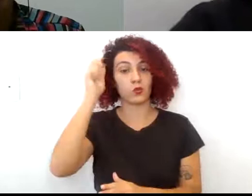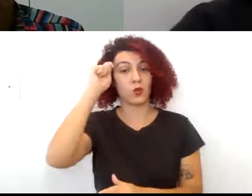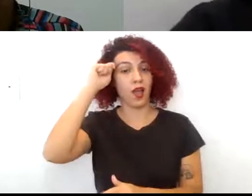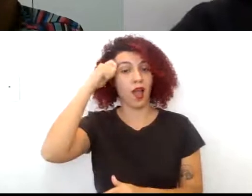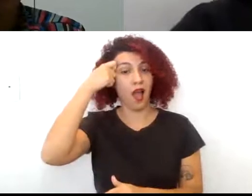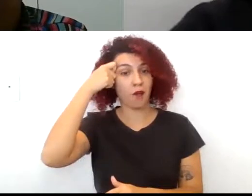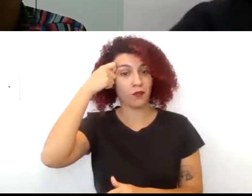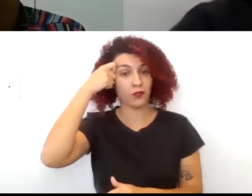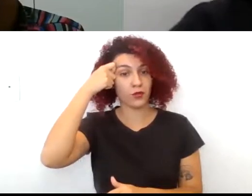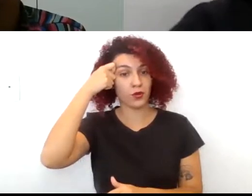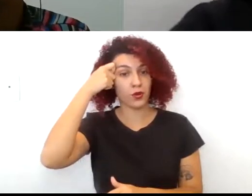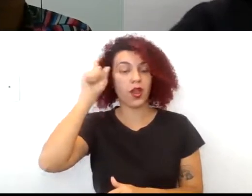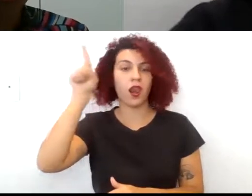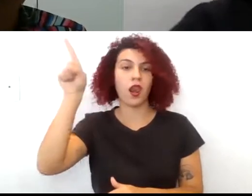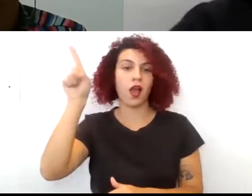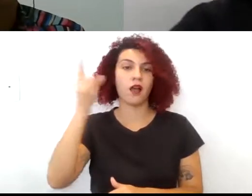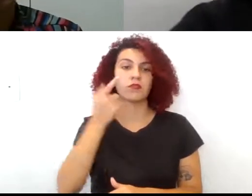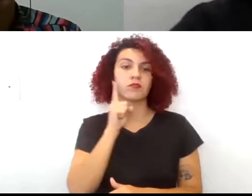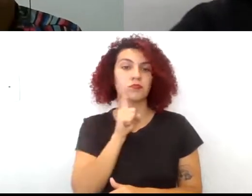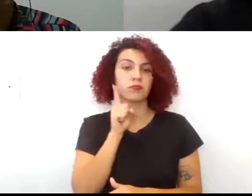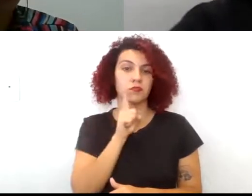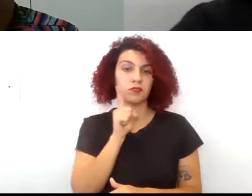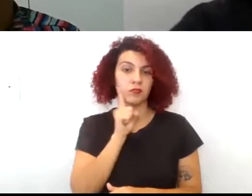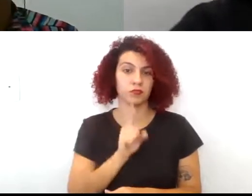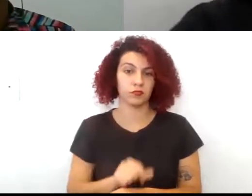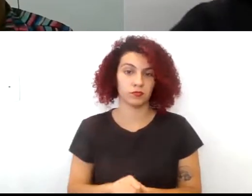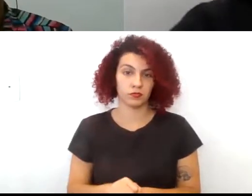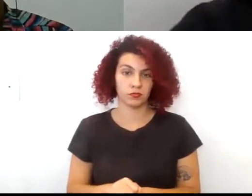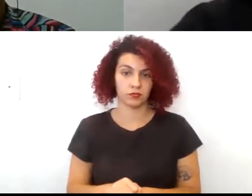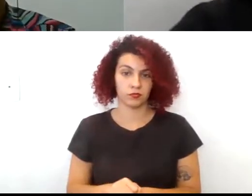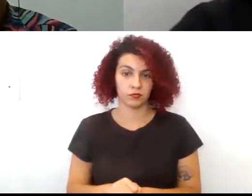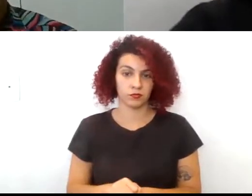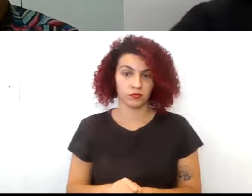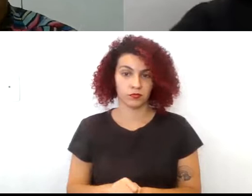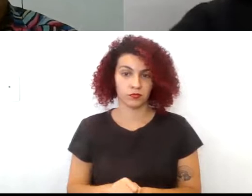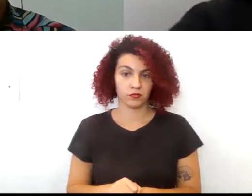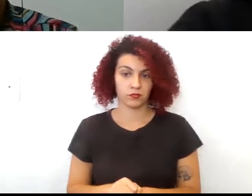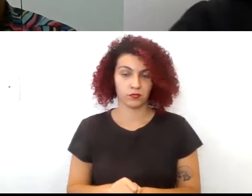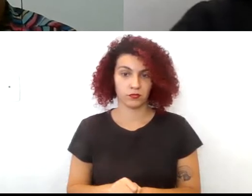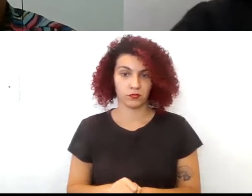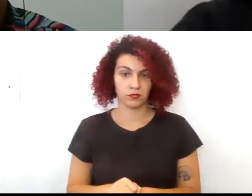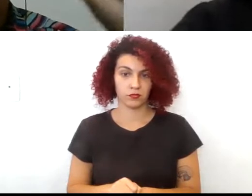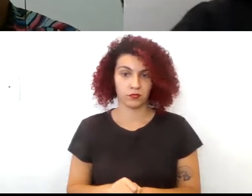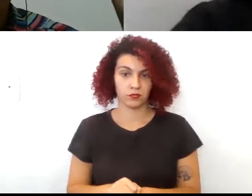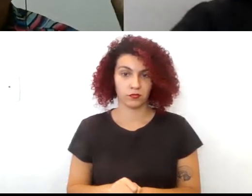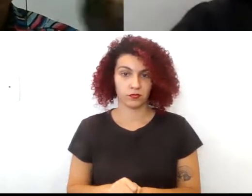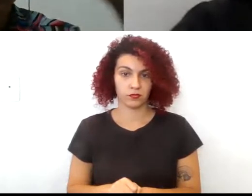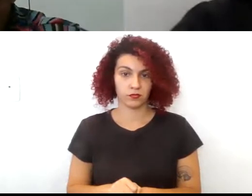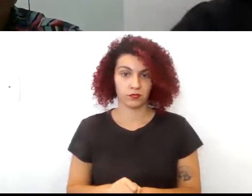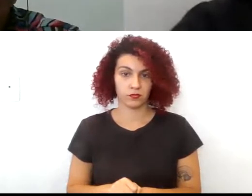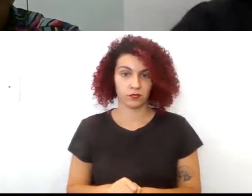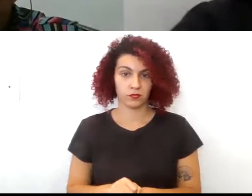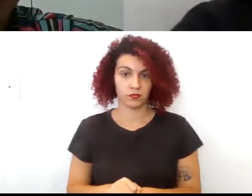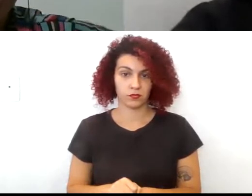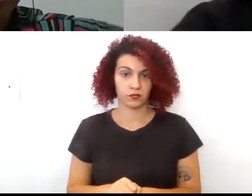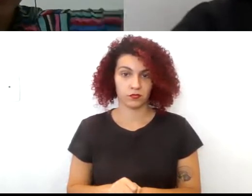então muito certamente sou The Truth polida por Simone voar e se não foi houve uma falha